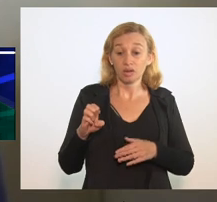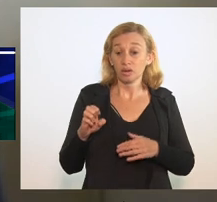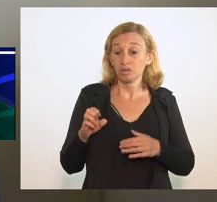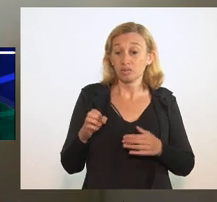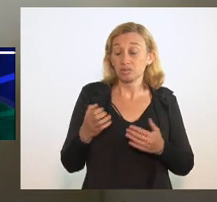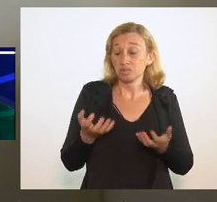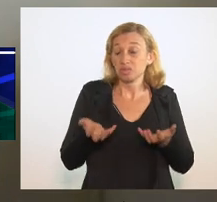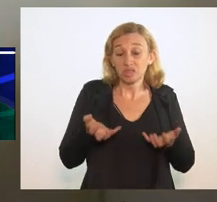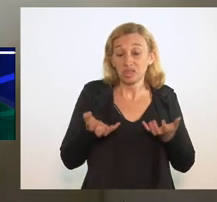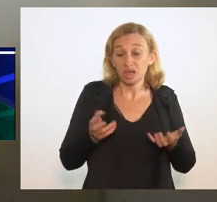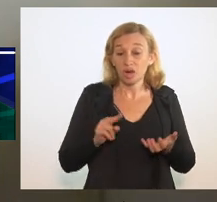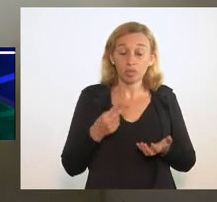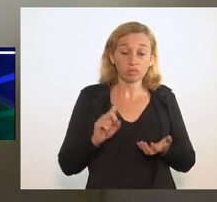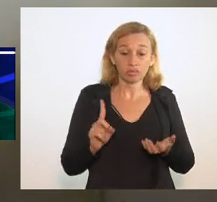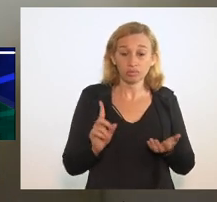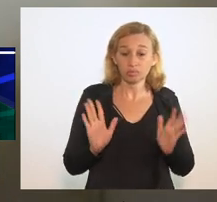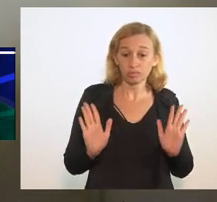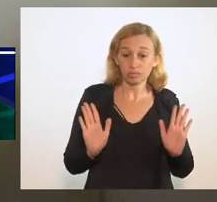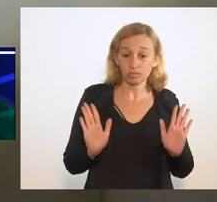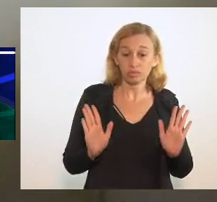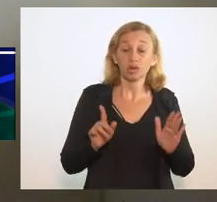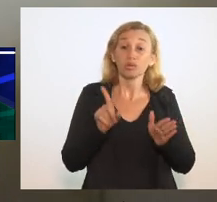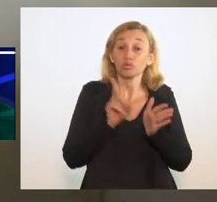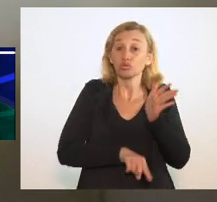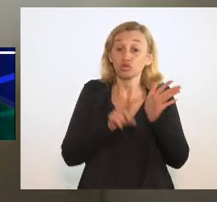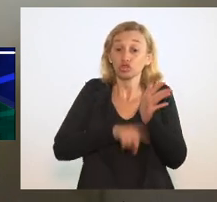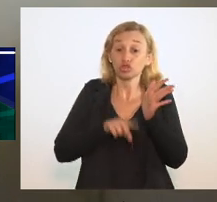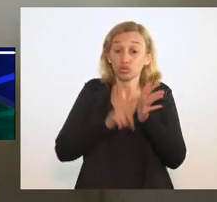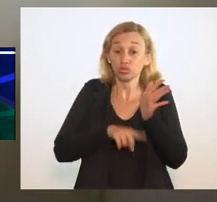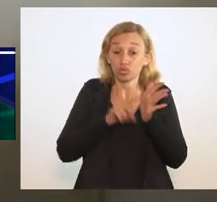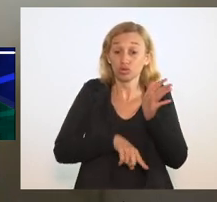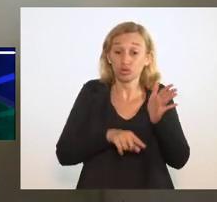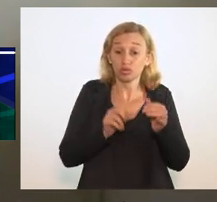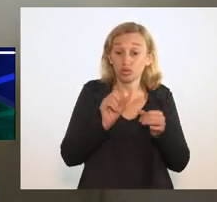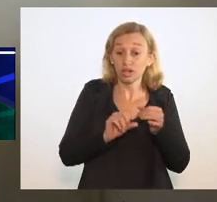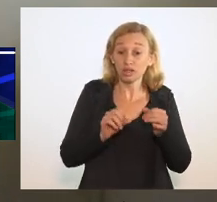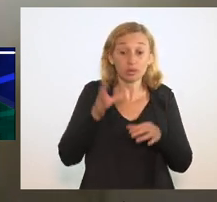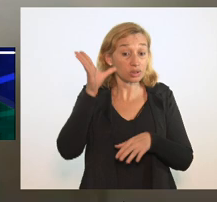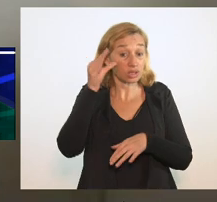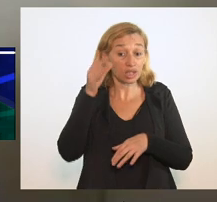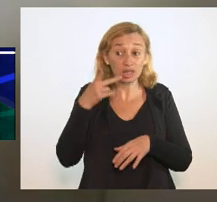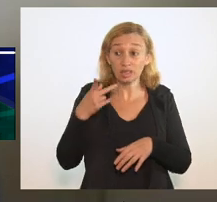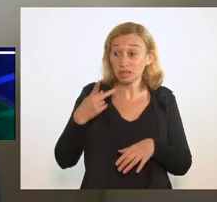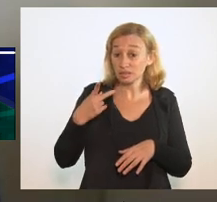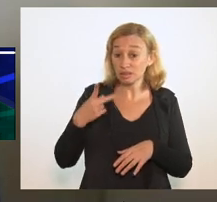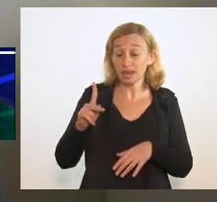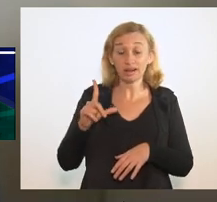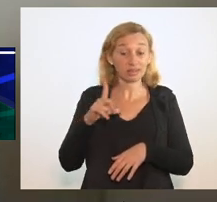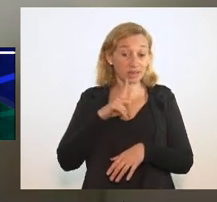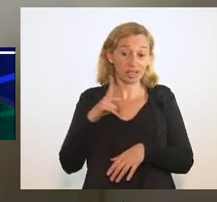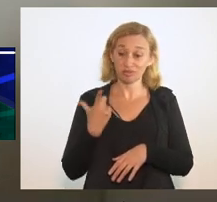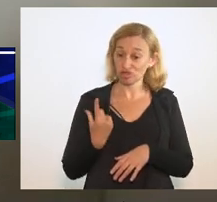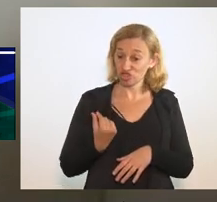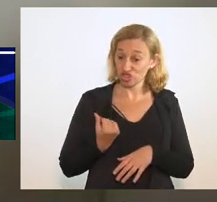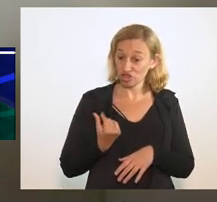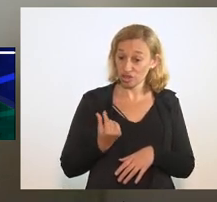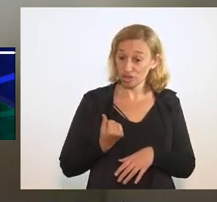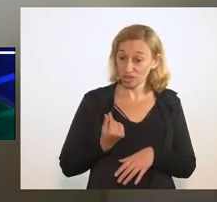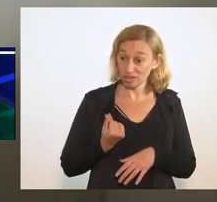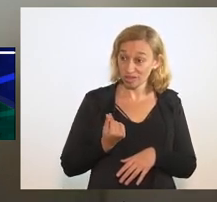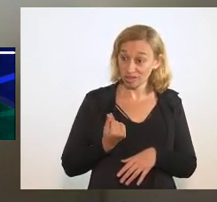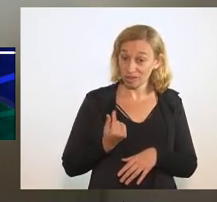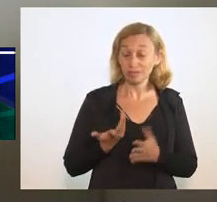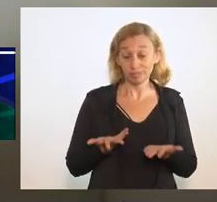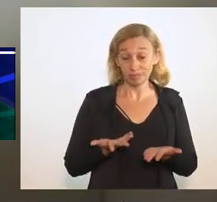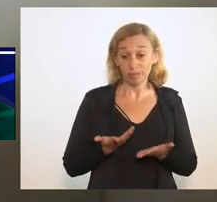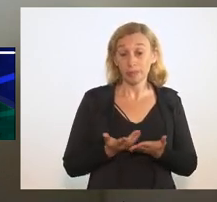entender. Então, ela faz esse desconto quando interessa ao seu fluxo de caixa. Quando o seu fluxo de